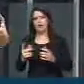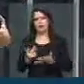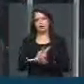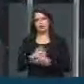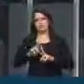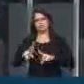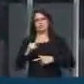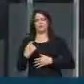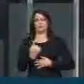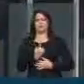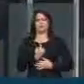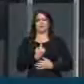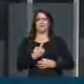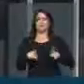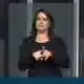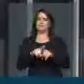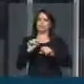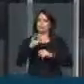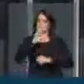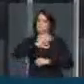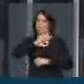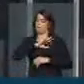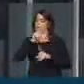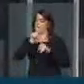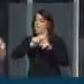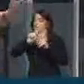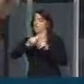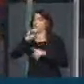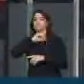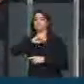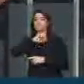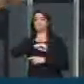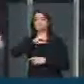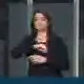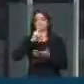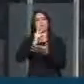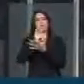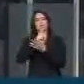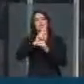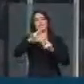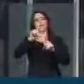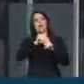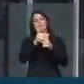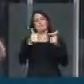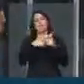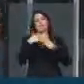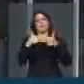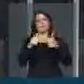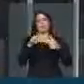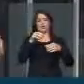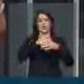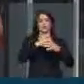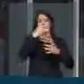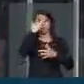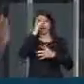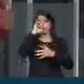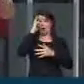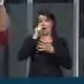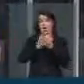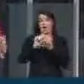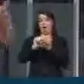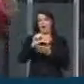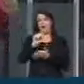de nós, que temos salário fixo todo mês, e de muitos trabalhadores no Brasil, os autores dependem